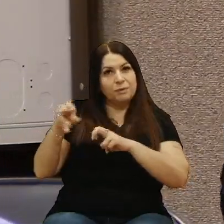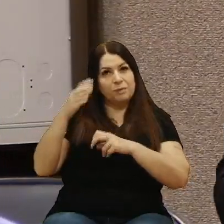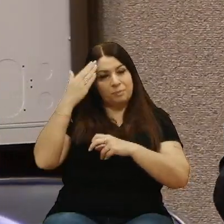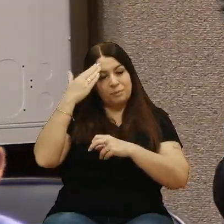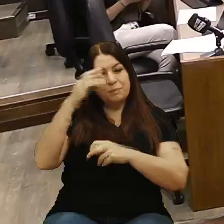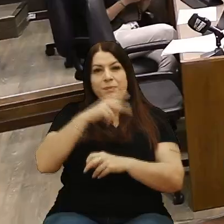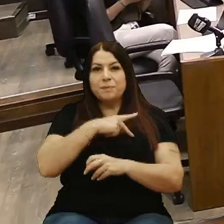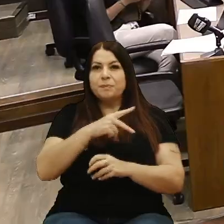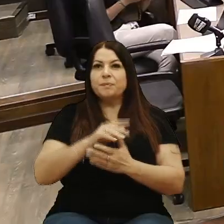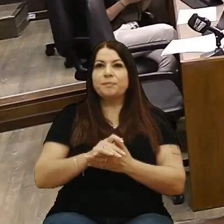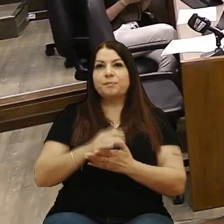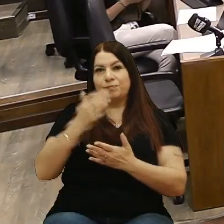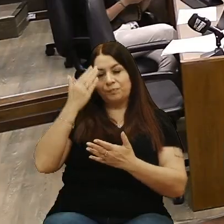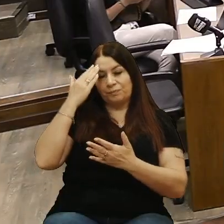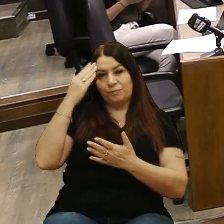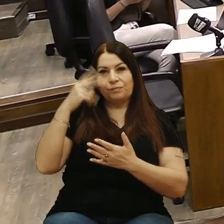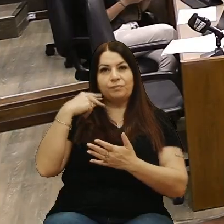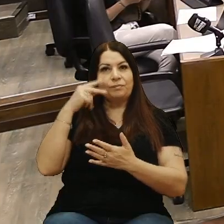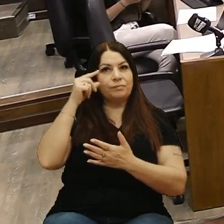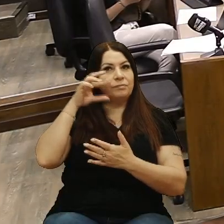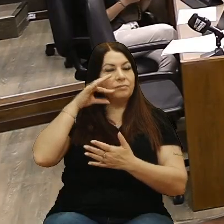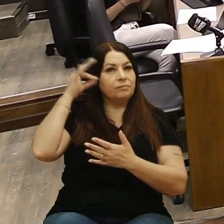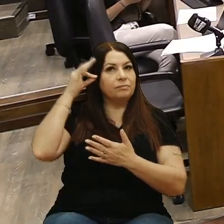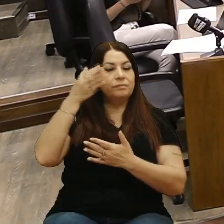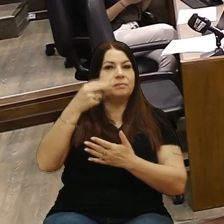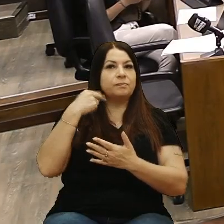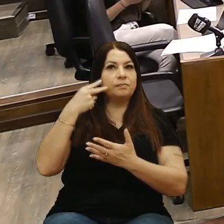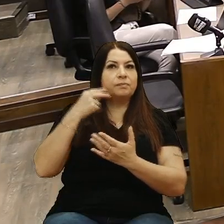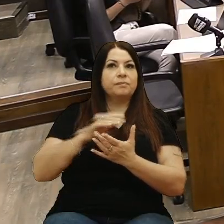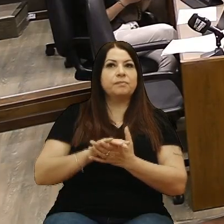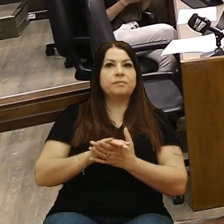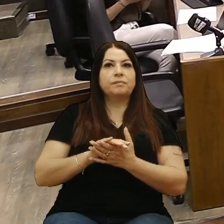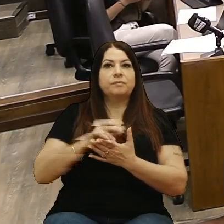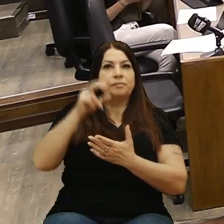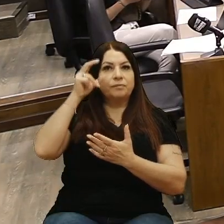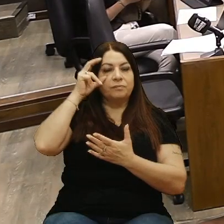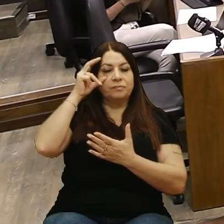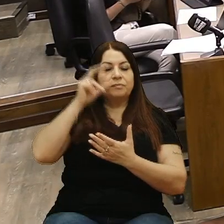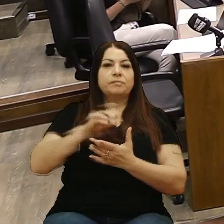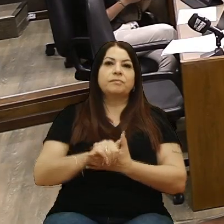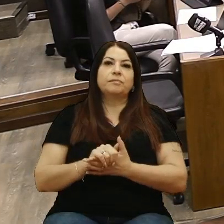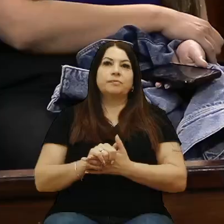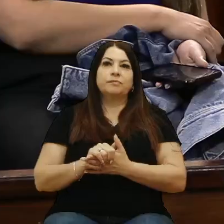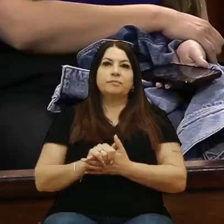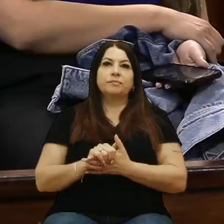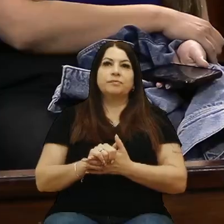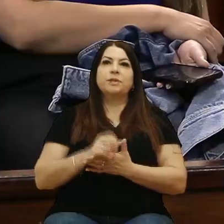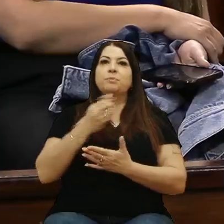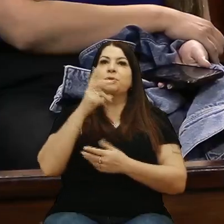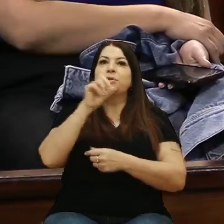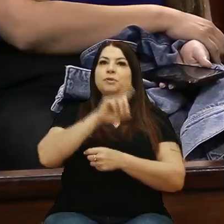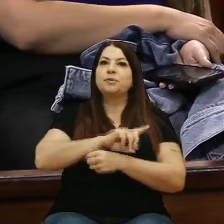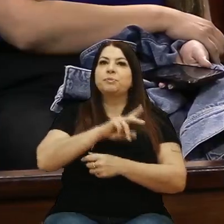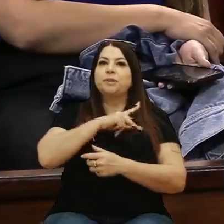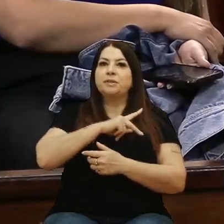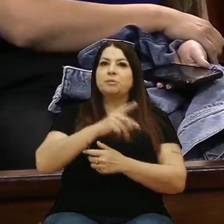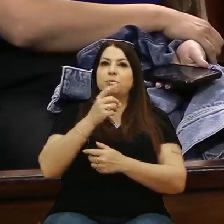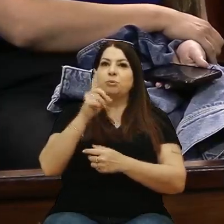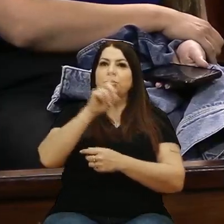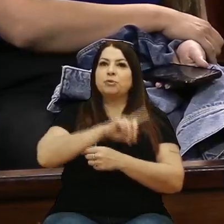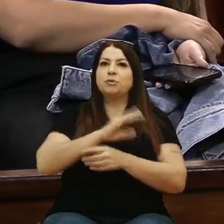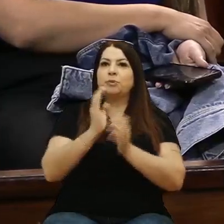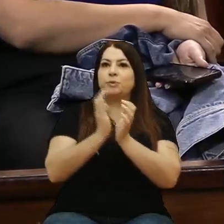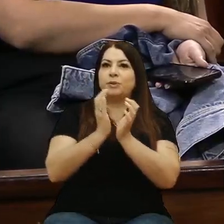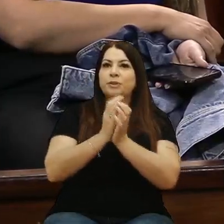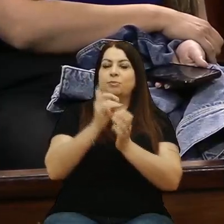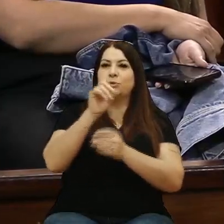Obrigado, presidente. Obrigado, vereador Aldonei Machado. Com a palavra, a vereadora Sandra Bonito. Bom dia, presidente. Bom dia,